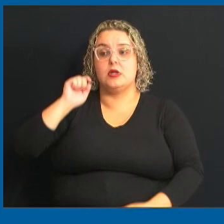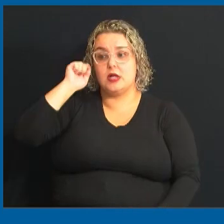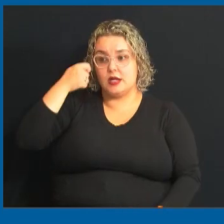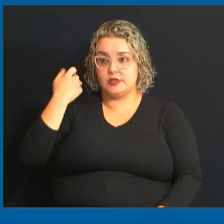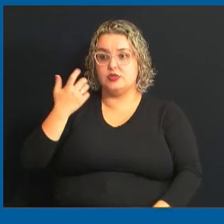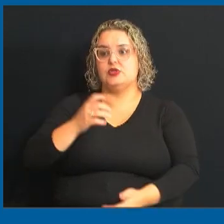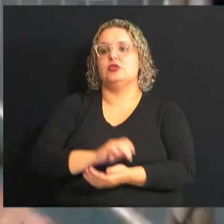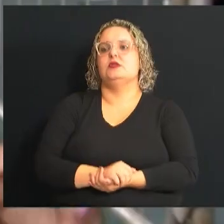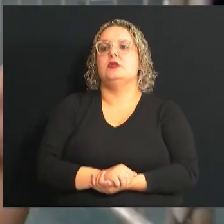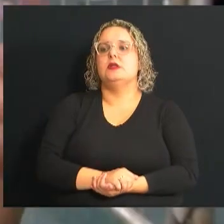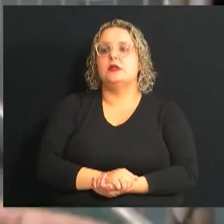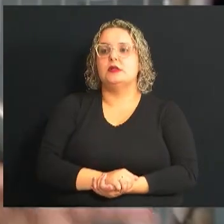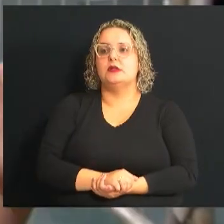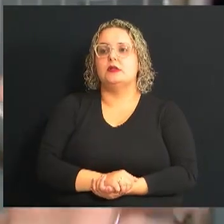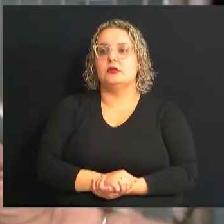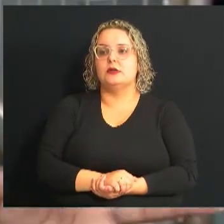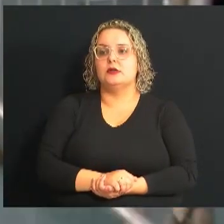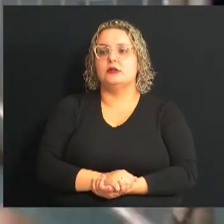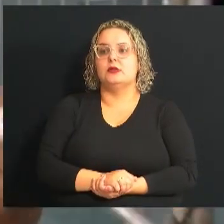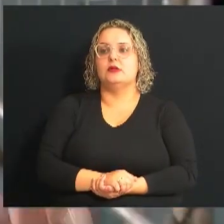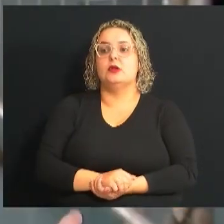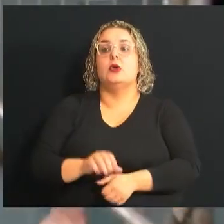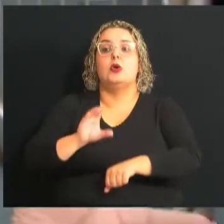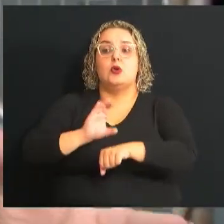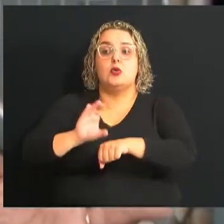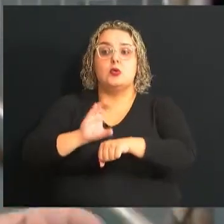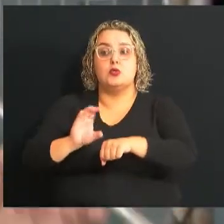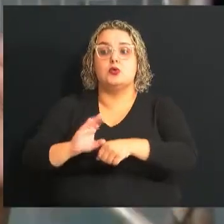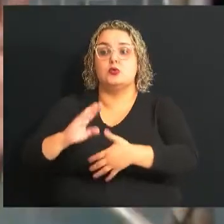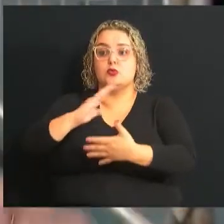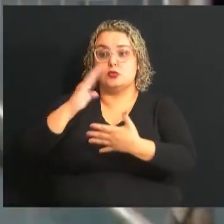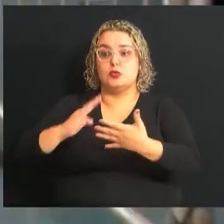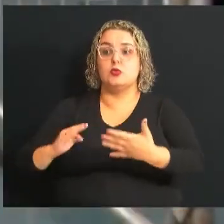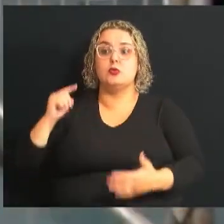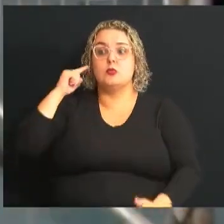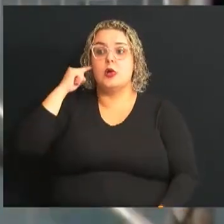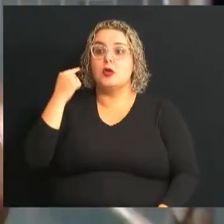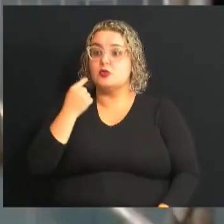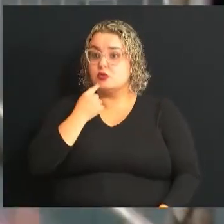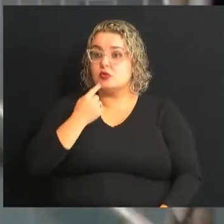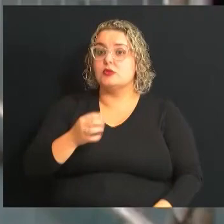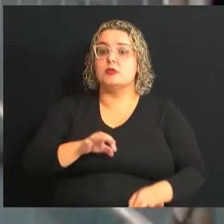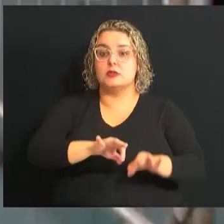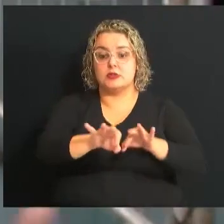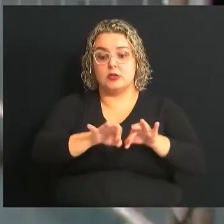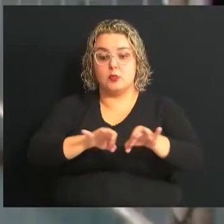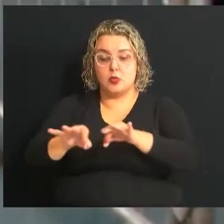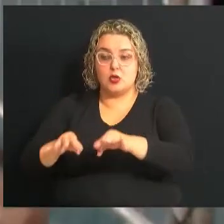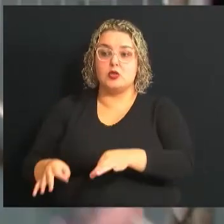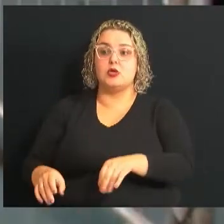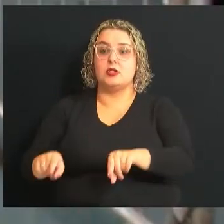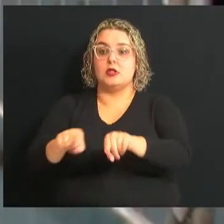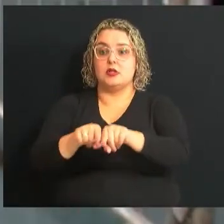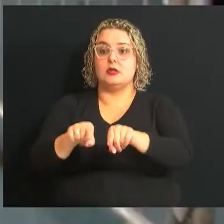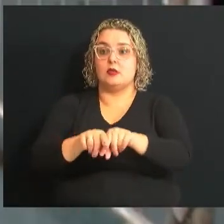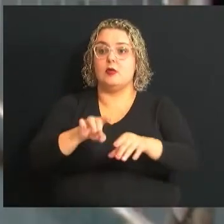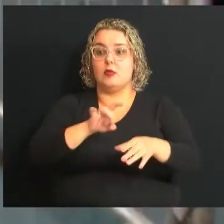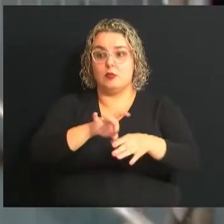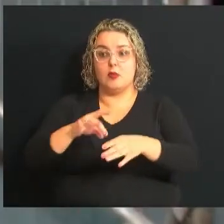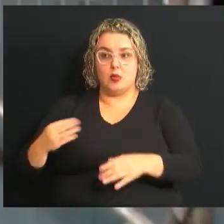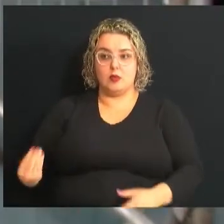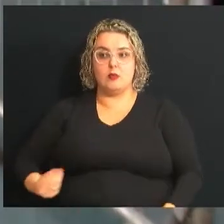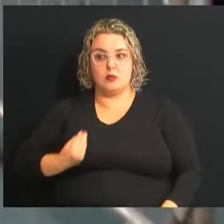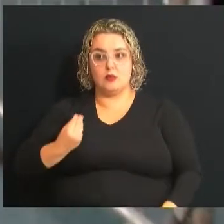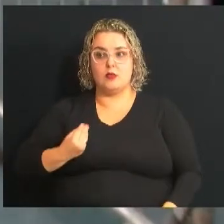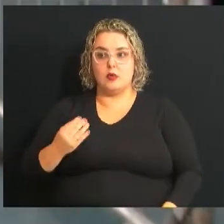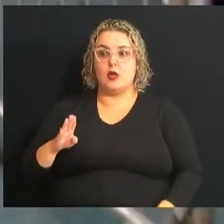comissão um curso de Libras para os surdos, né? Então, sim, são projetos e também para as hortas vivas, hortas comunitárias, a Botica